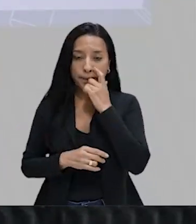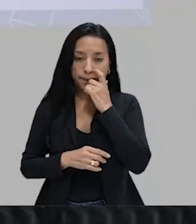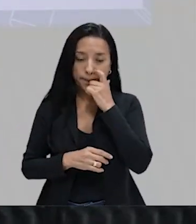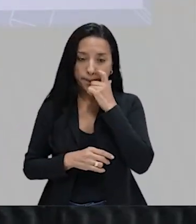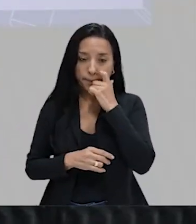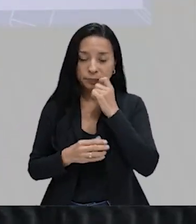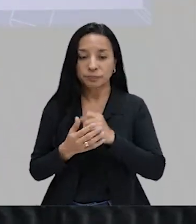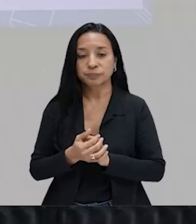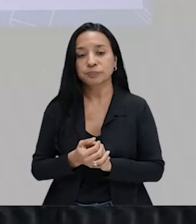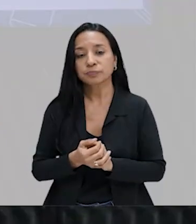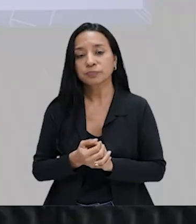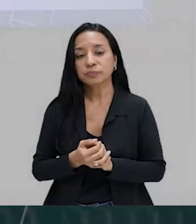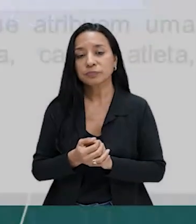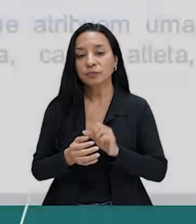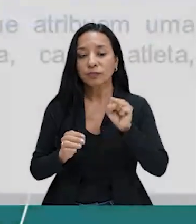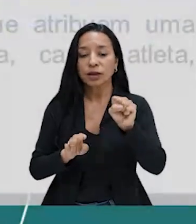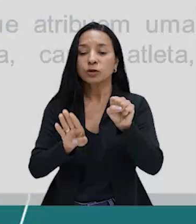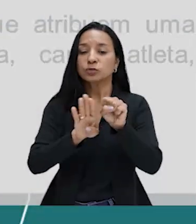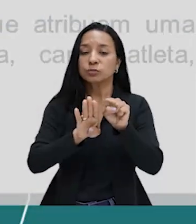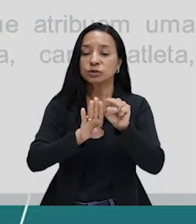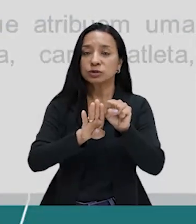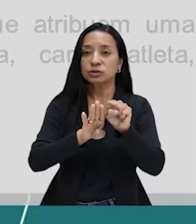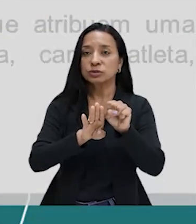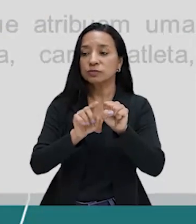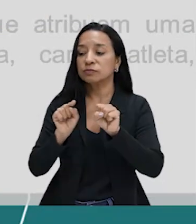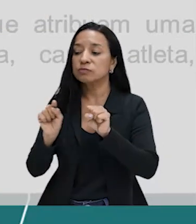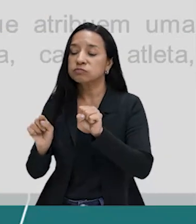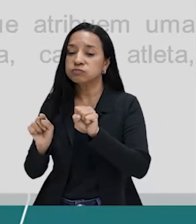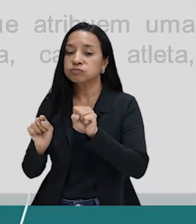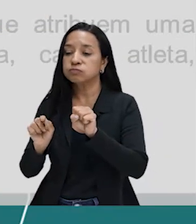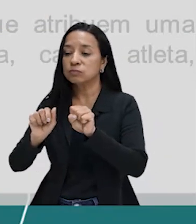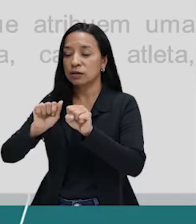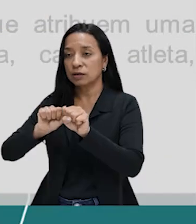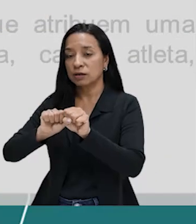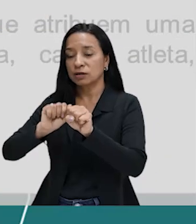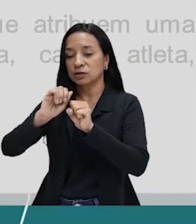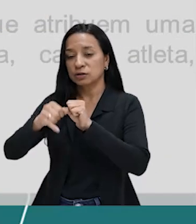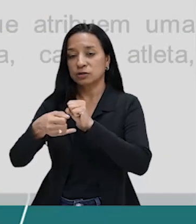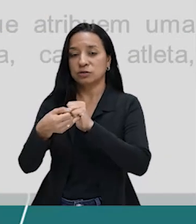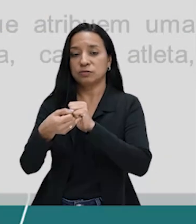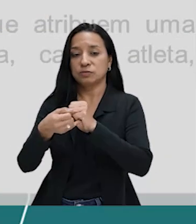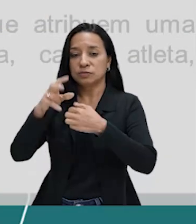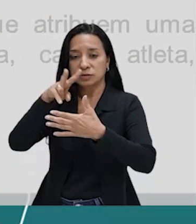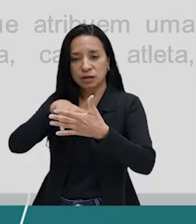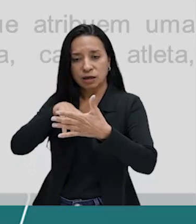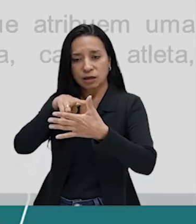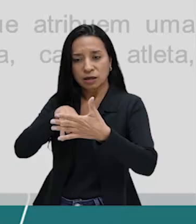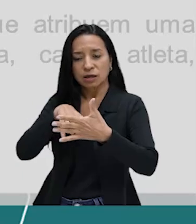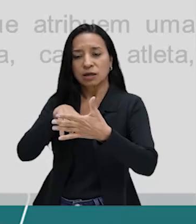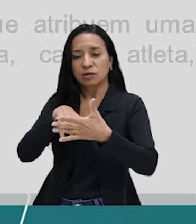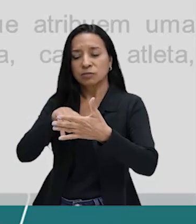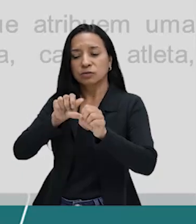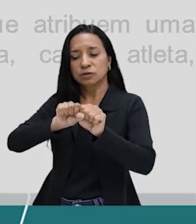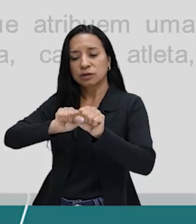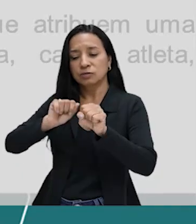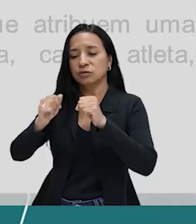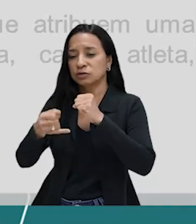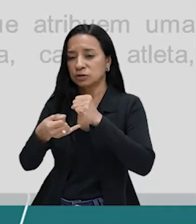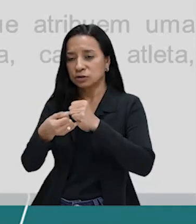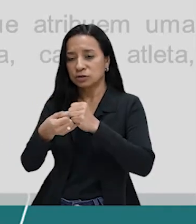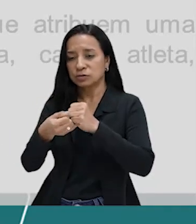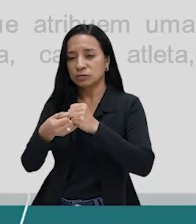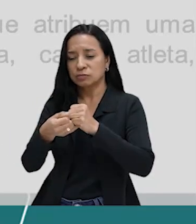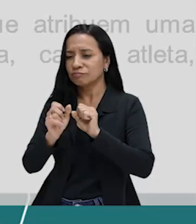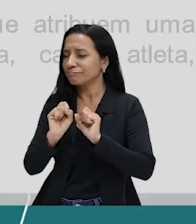Substantivo versus adjetivo. Com o adjetivo é diferente. Ao lermos o adjetivo, não é possível